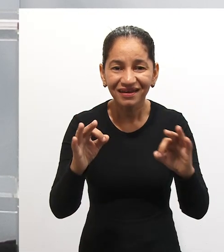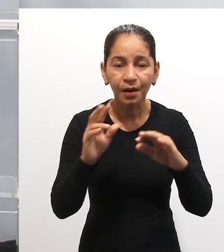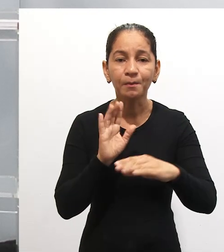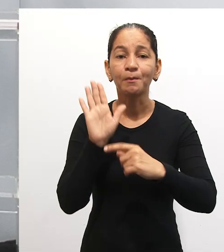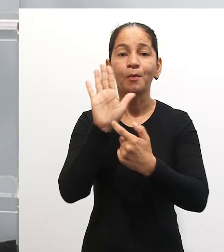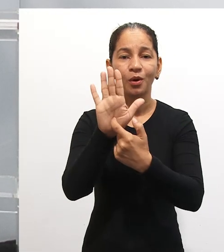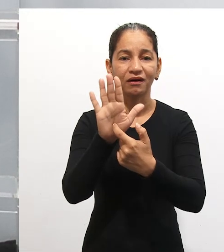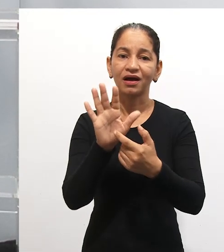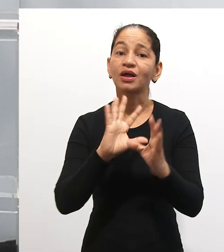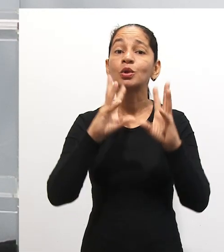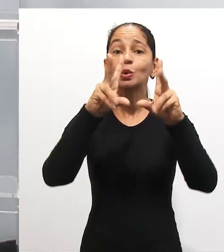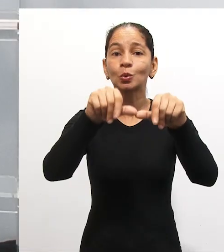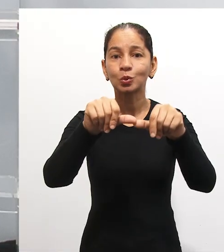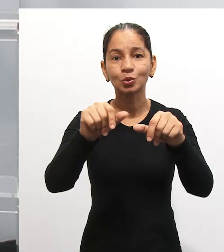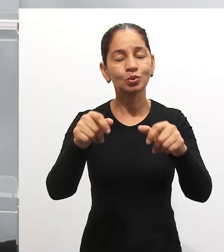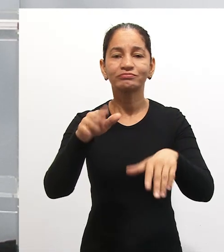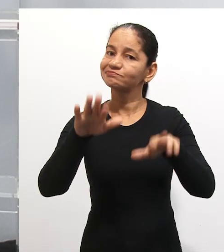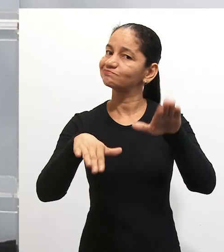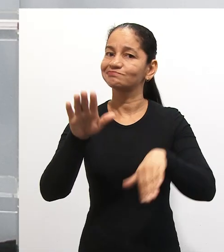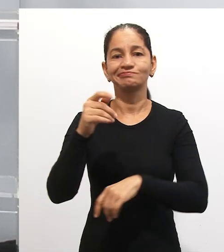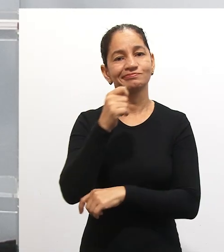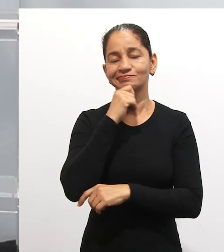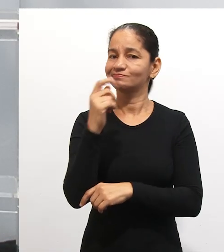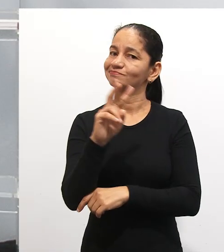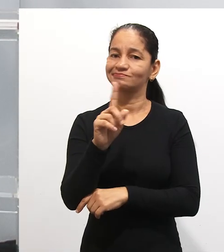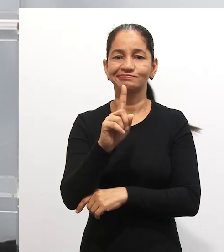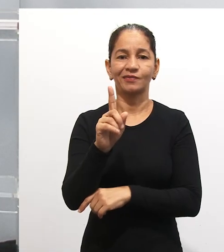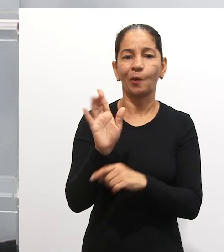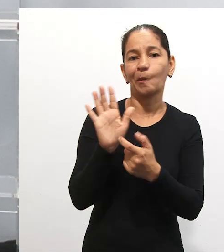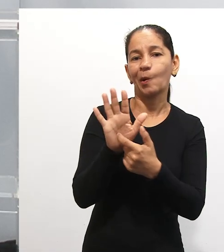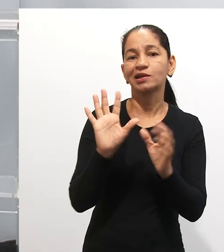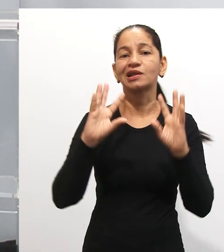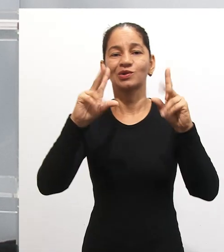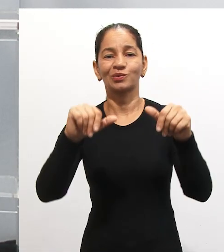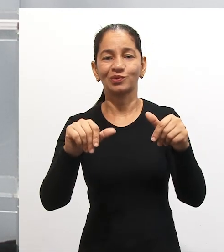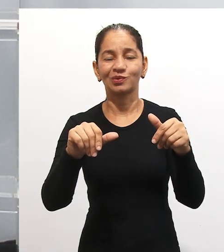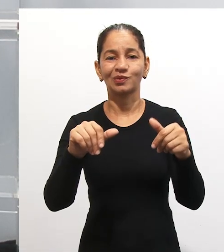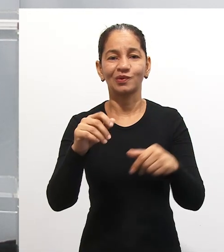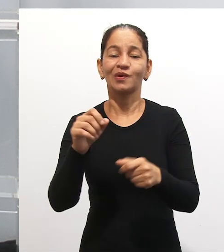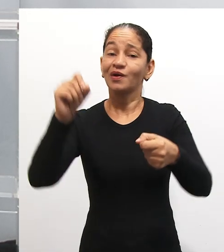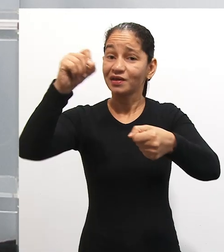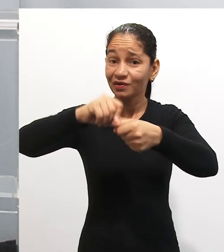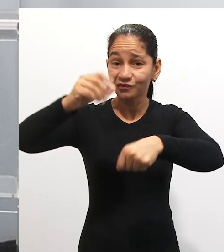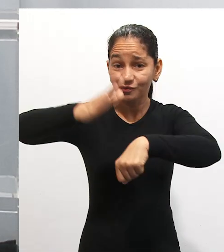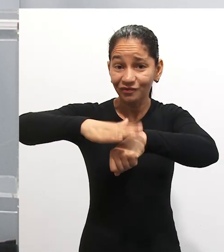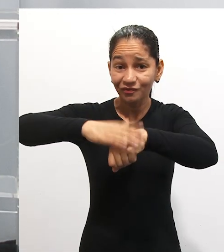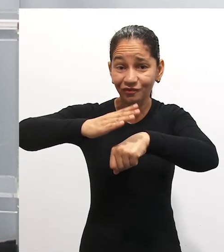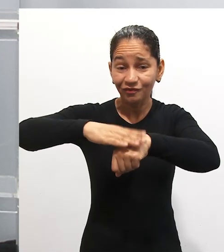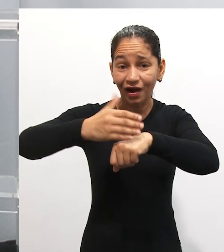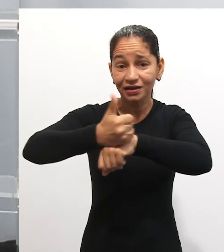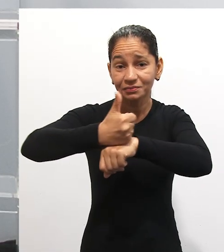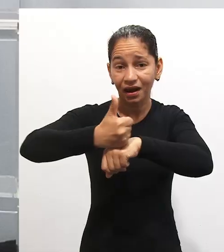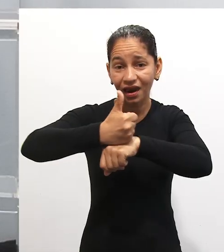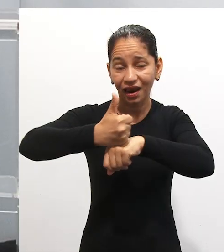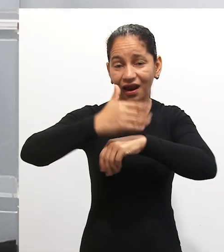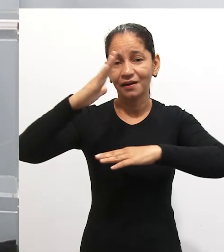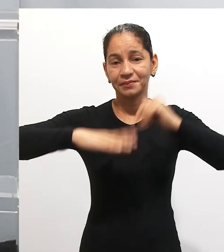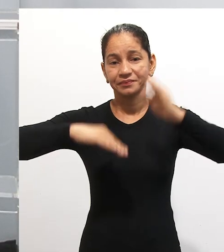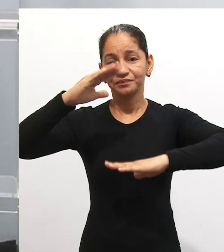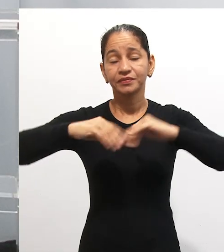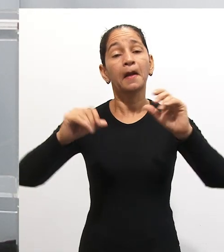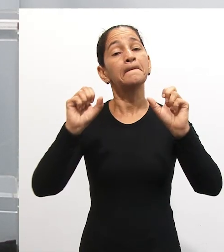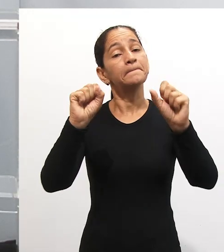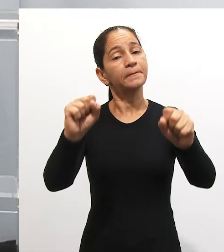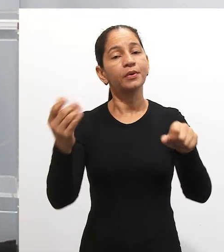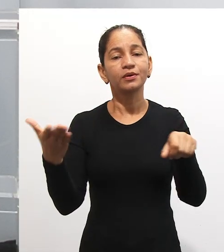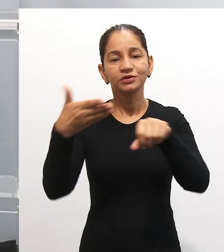Os usuários internos, os usuários internos que fazem a contabilidade gerencial, eles têm acesso a essa